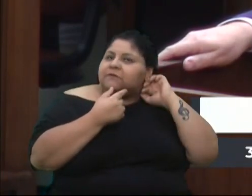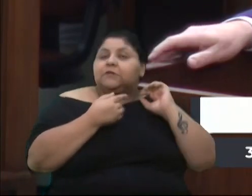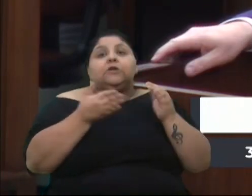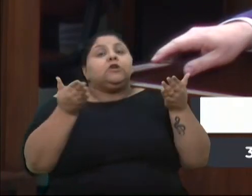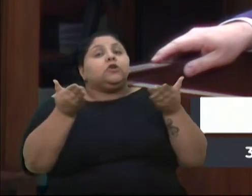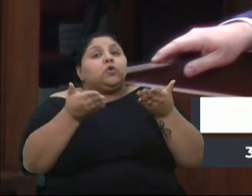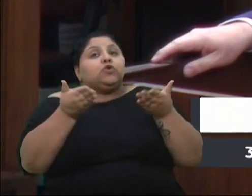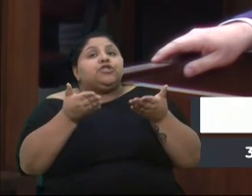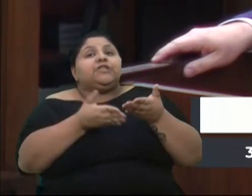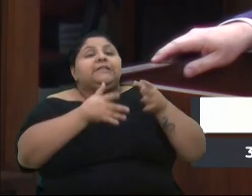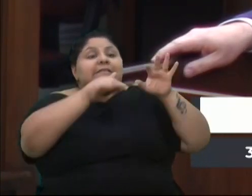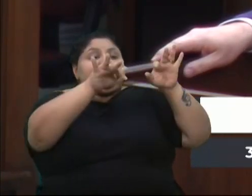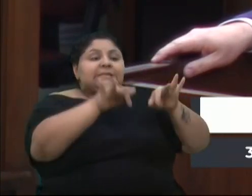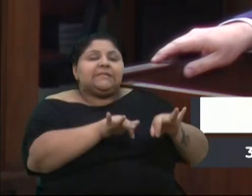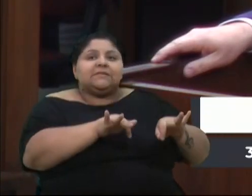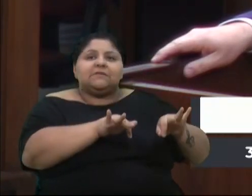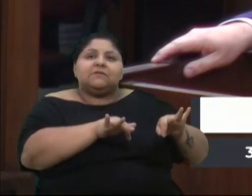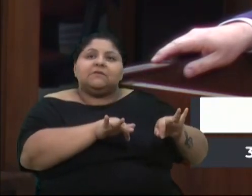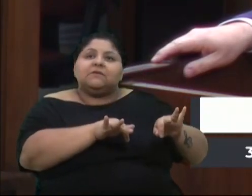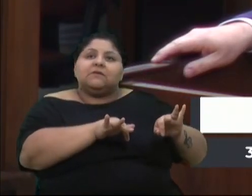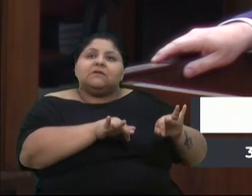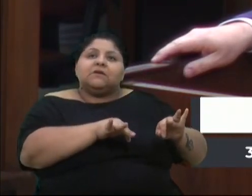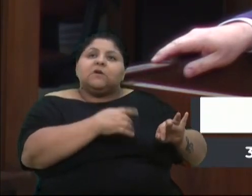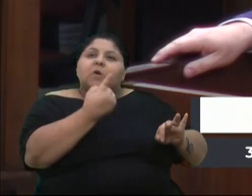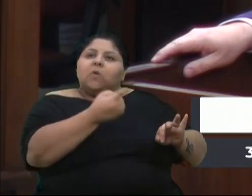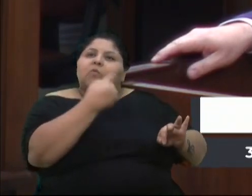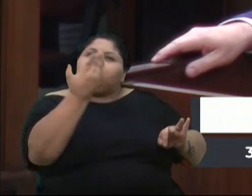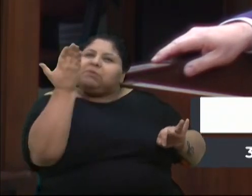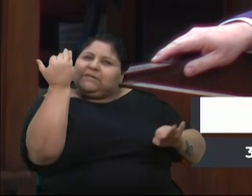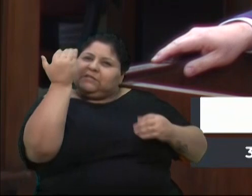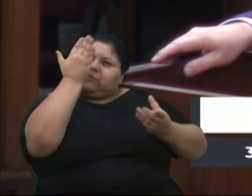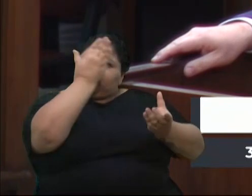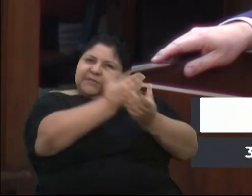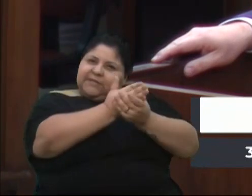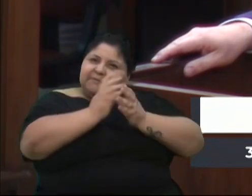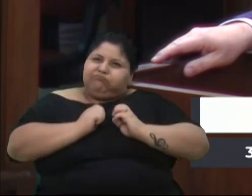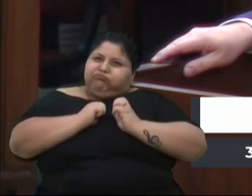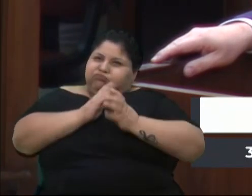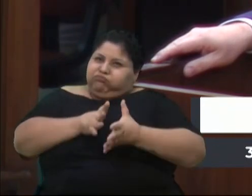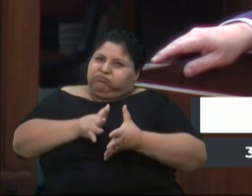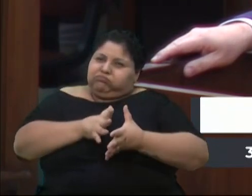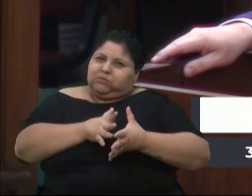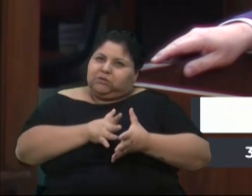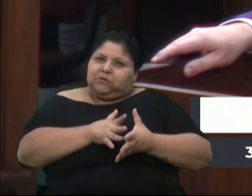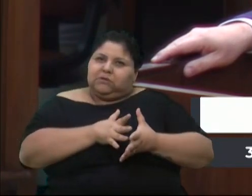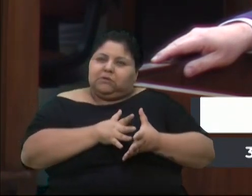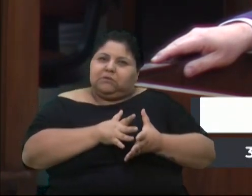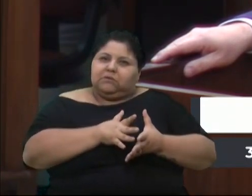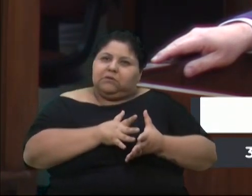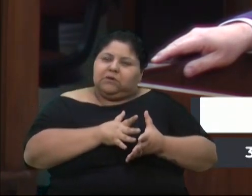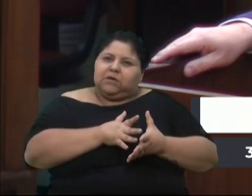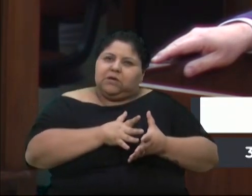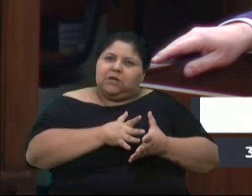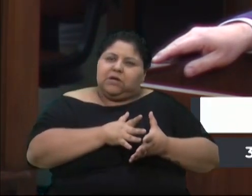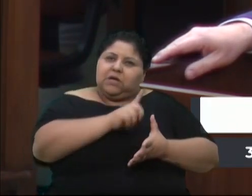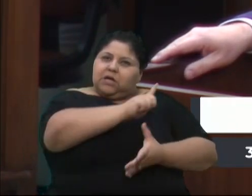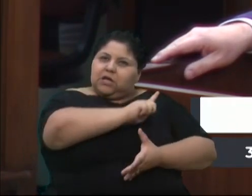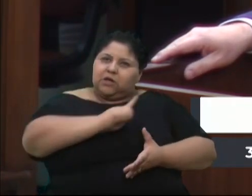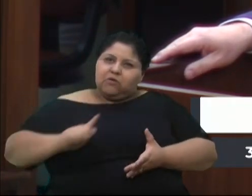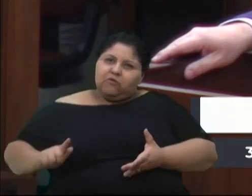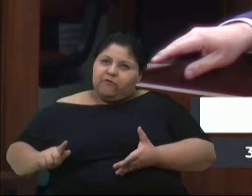hoje terminou, então, daqueles processos que foram ações demolitórias que o governo